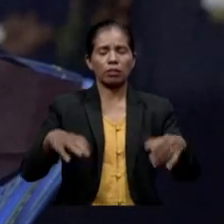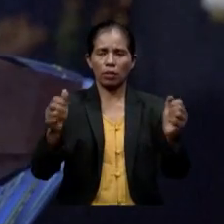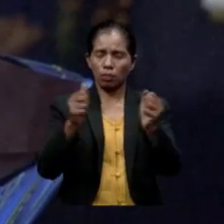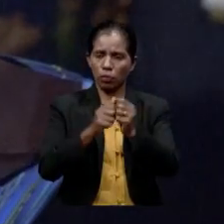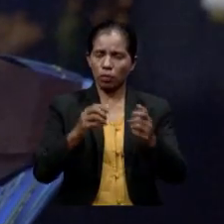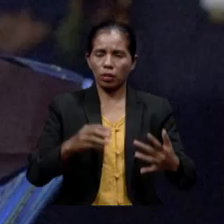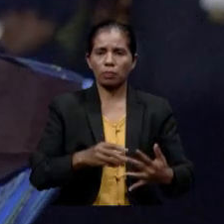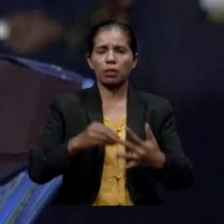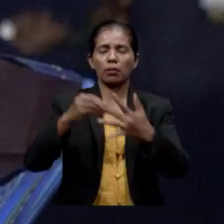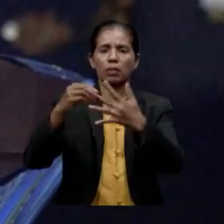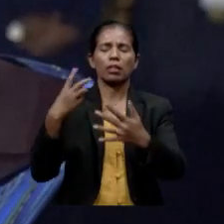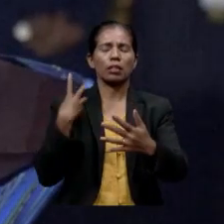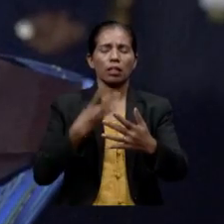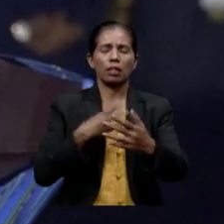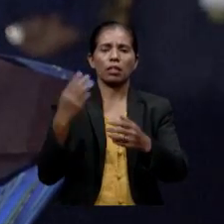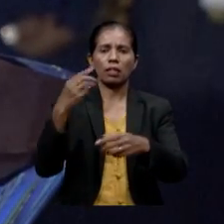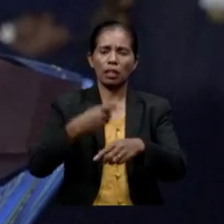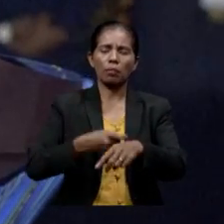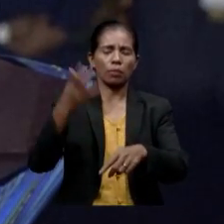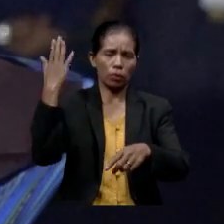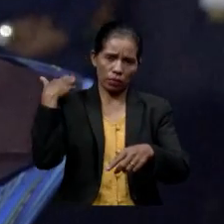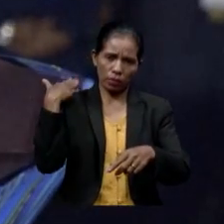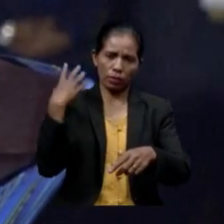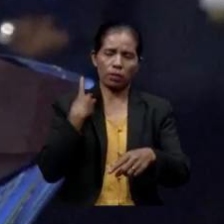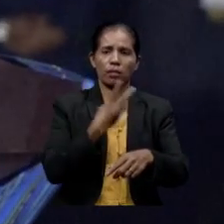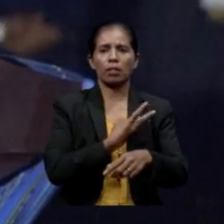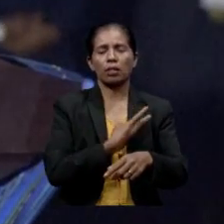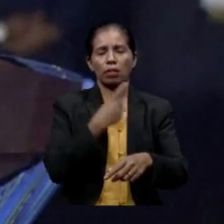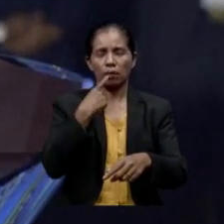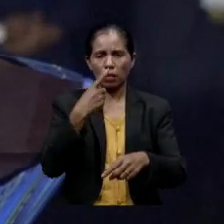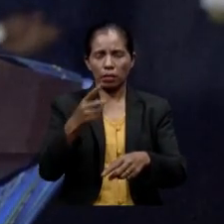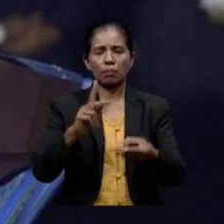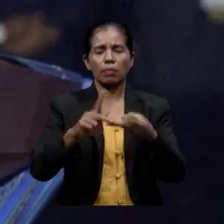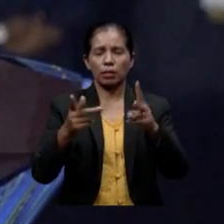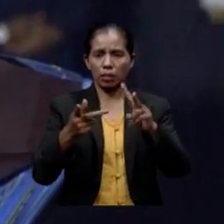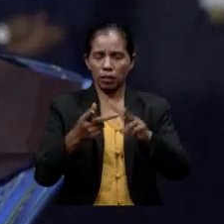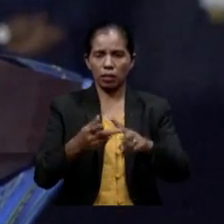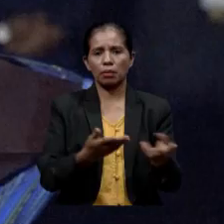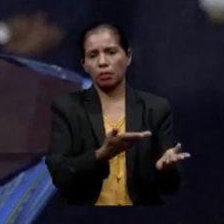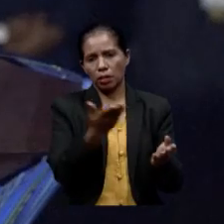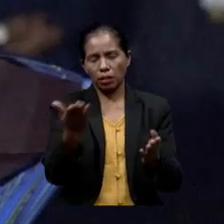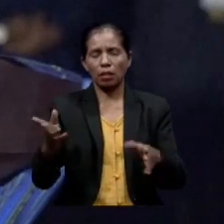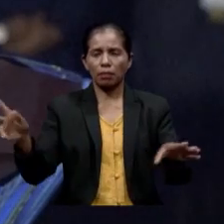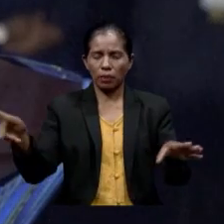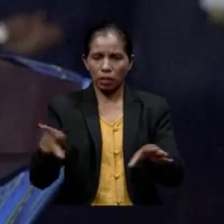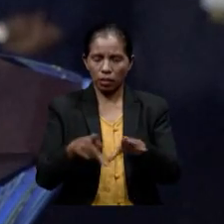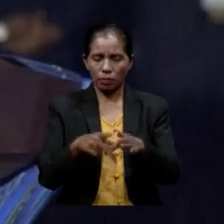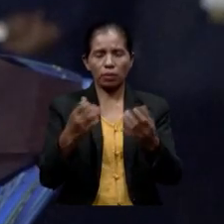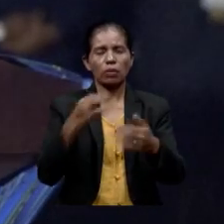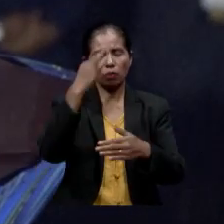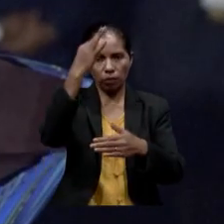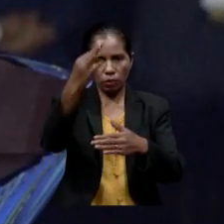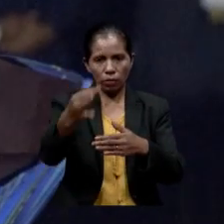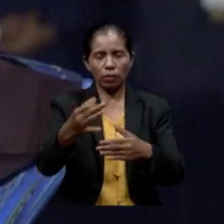do nosso passado comum, da dinâmica e parceria do nosso presente e do futuro que ainda